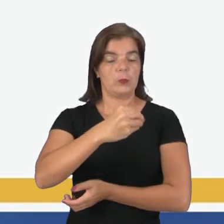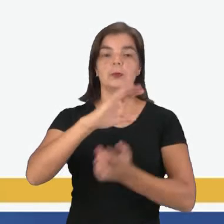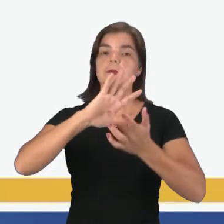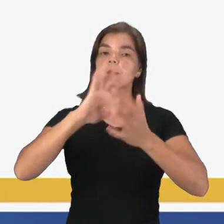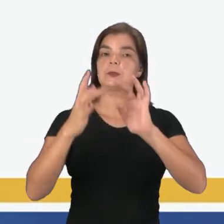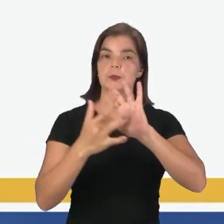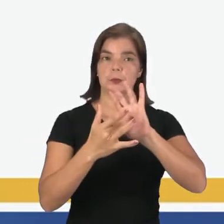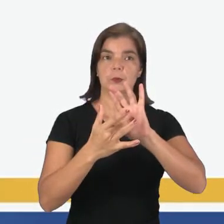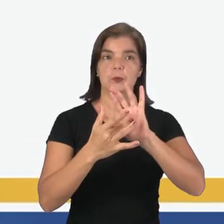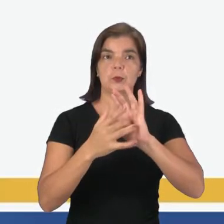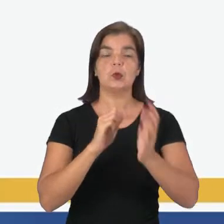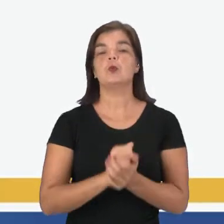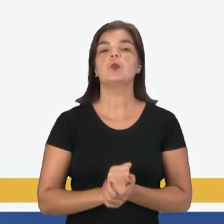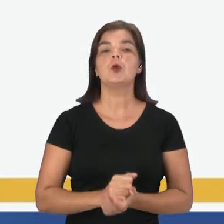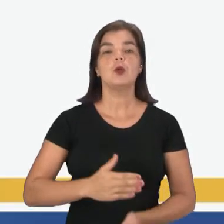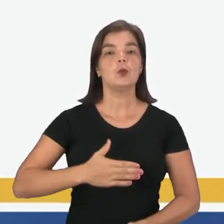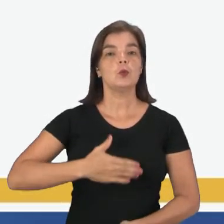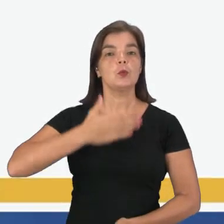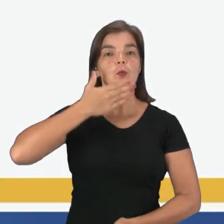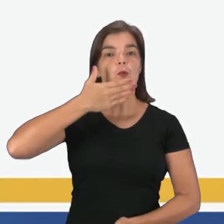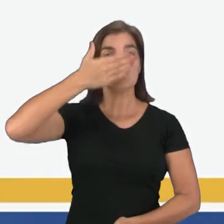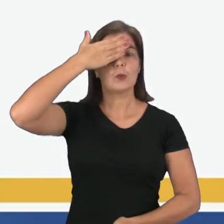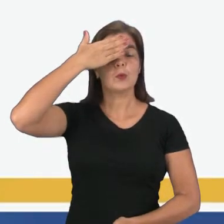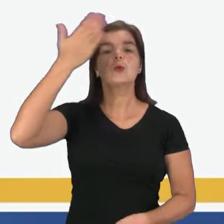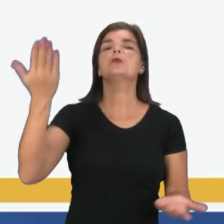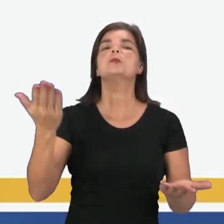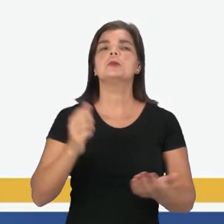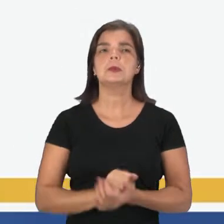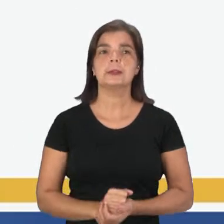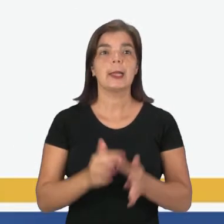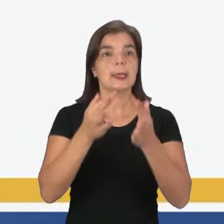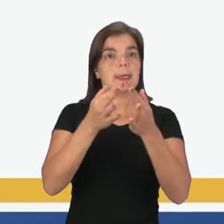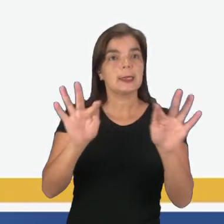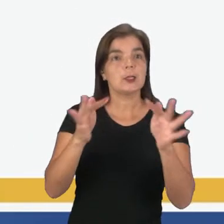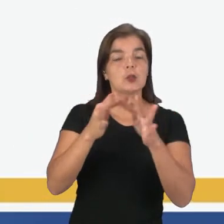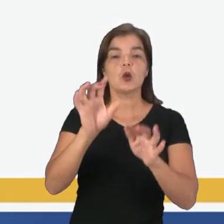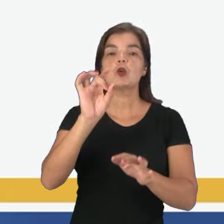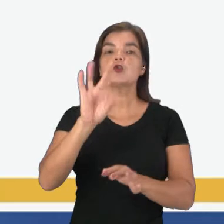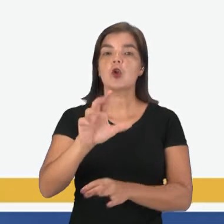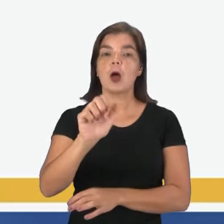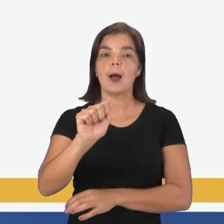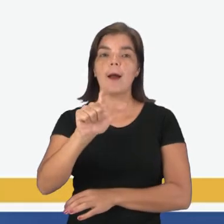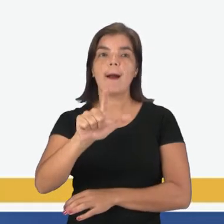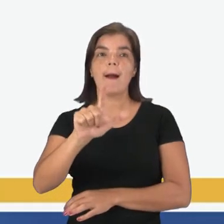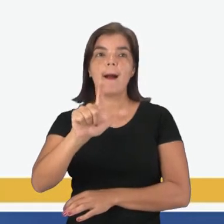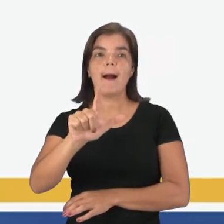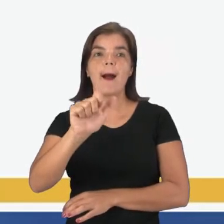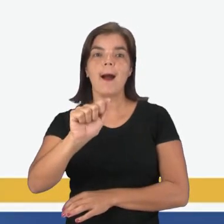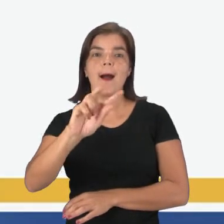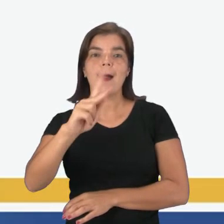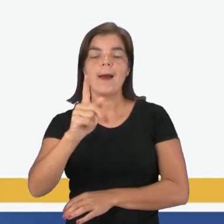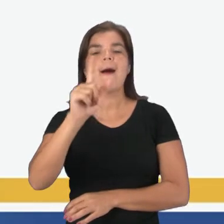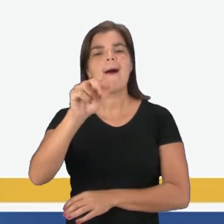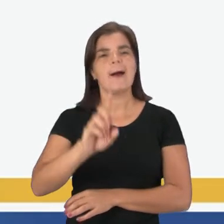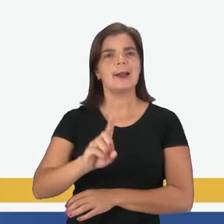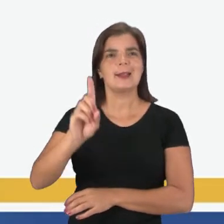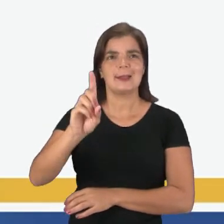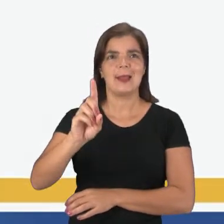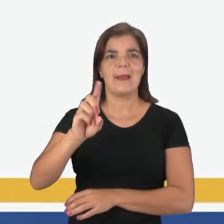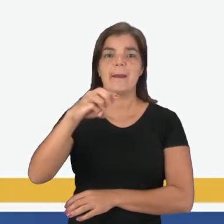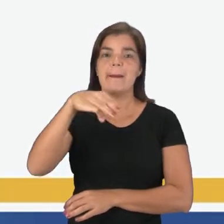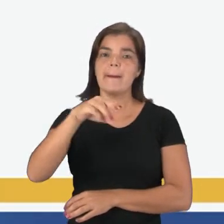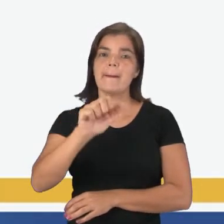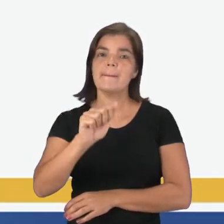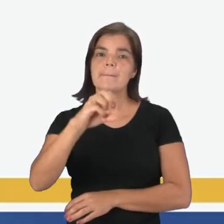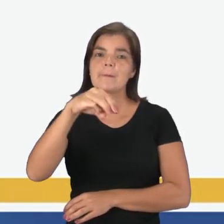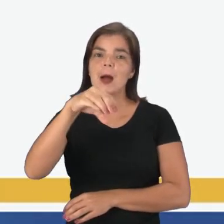um filho que é Jesus. E no islamismo? O islamismo tem uma frase que diz assim: só Alá é Deus